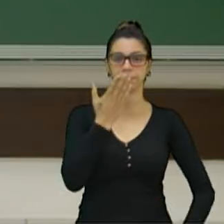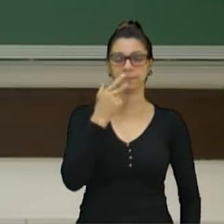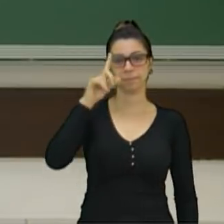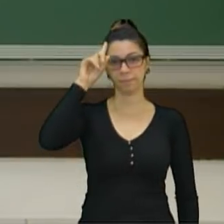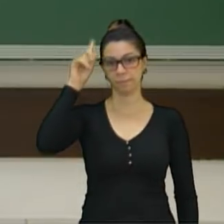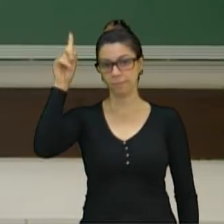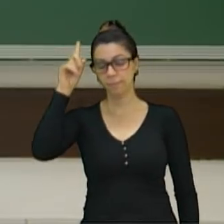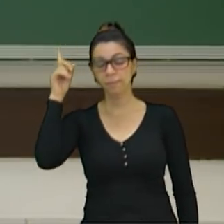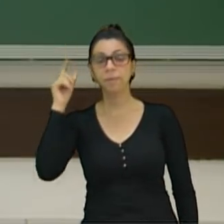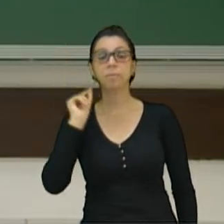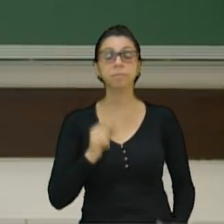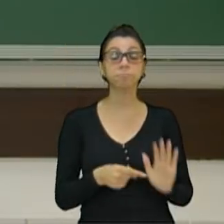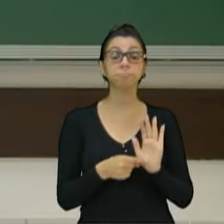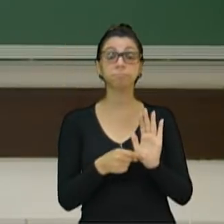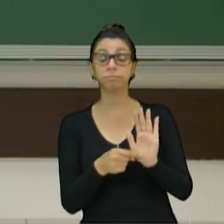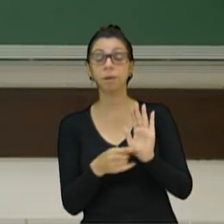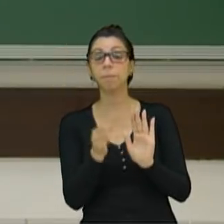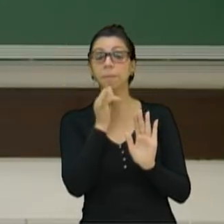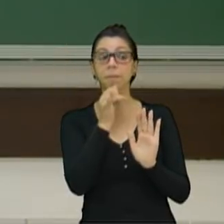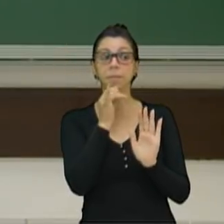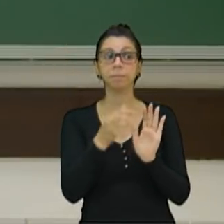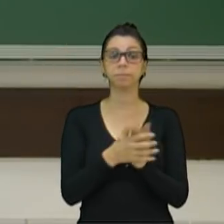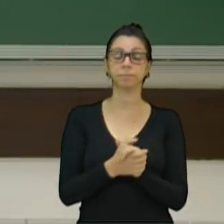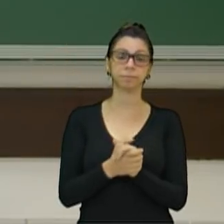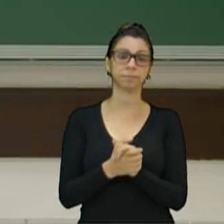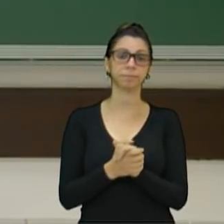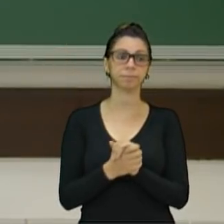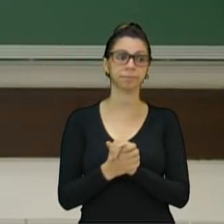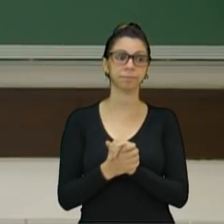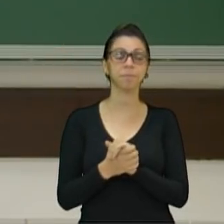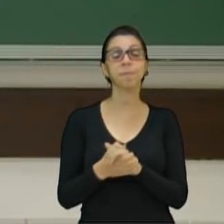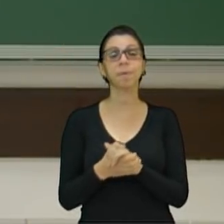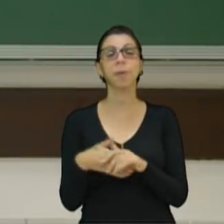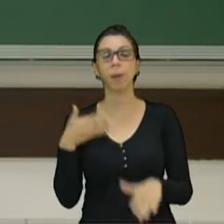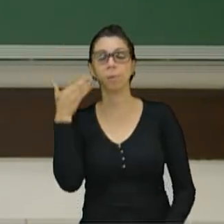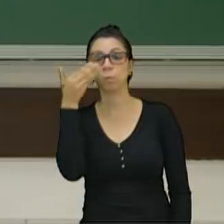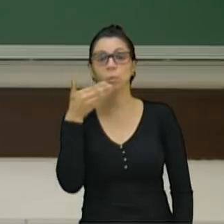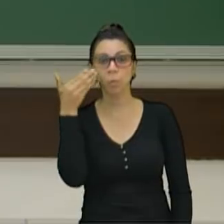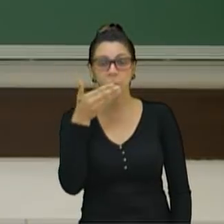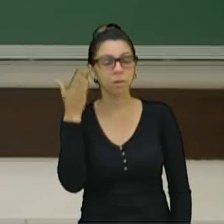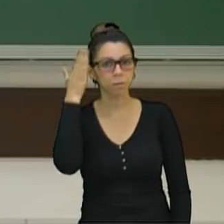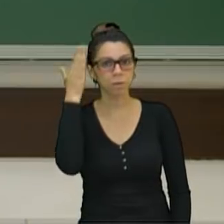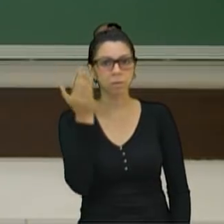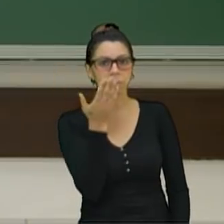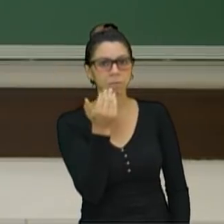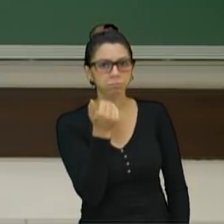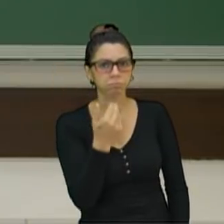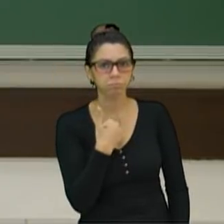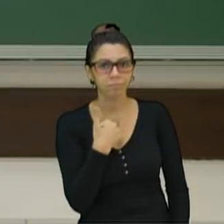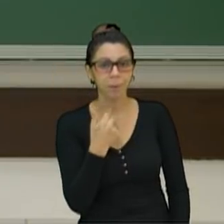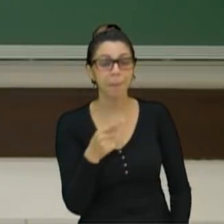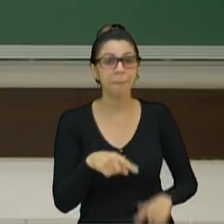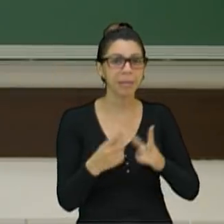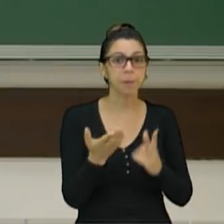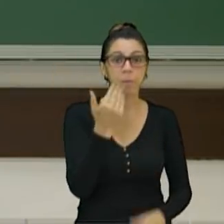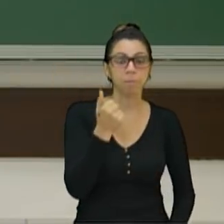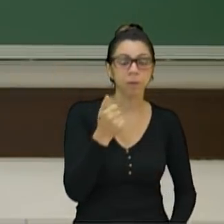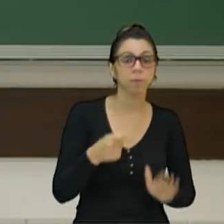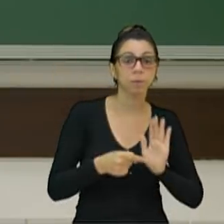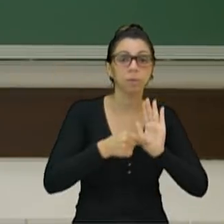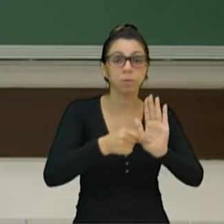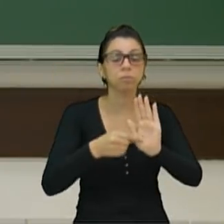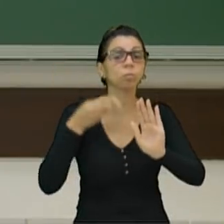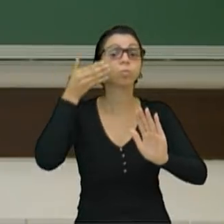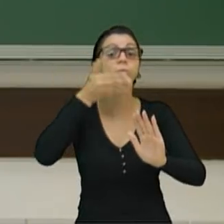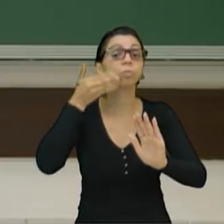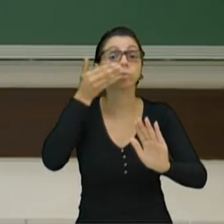cotidiano para ilustrar. Então, por exemplo, olha aqui, trouxe balinha, né? Eu sei que a gente não pode comer na aula, mas eu comi. O que eu quero representar? O